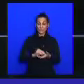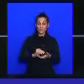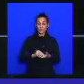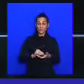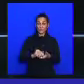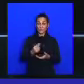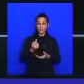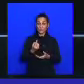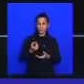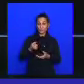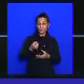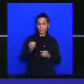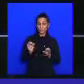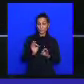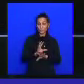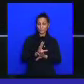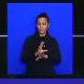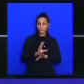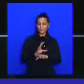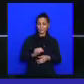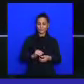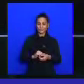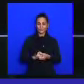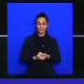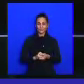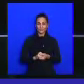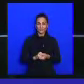faltando apenas um número